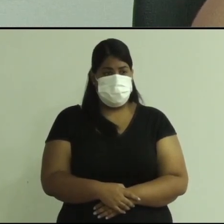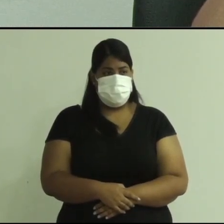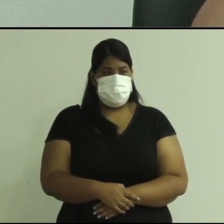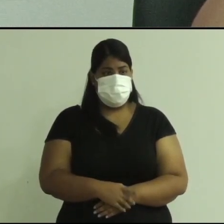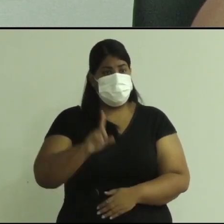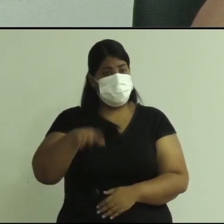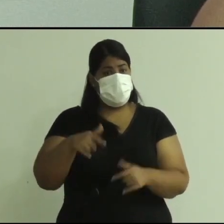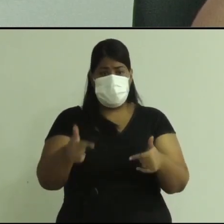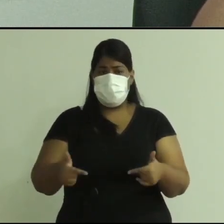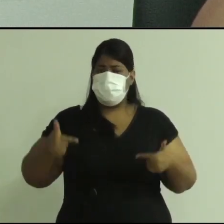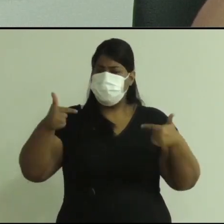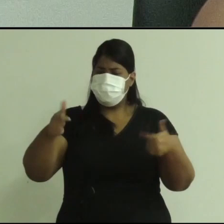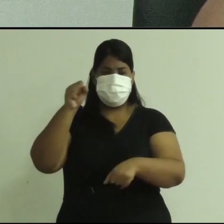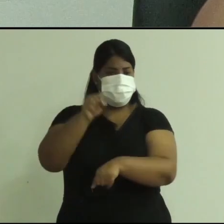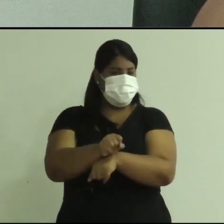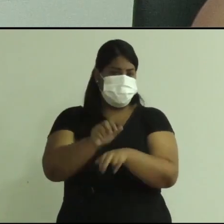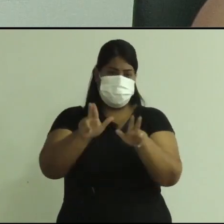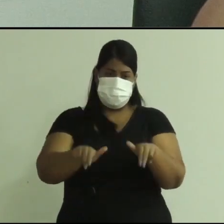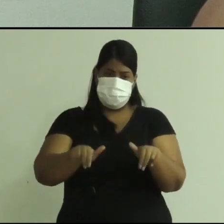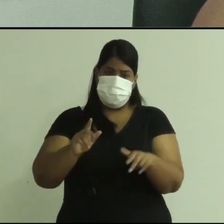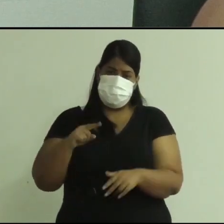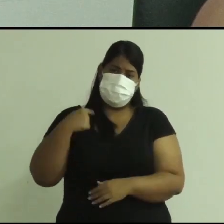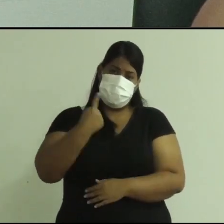É uma luta incessante para a gente.